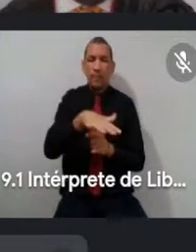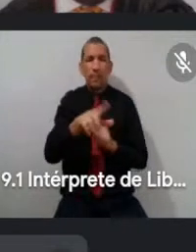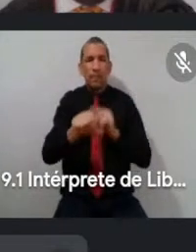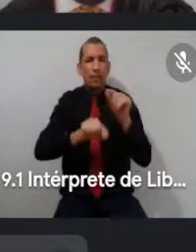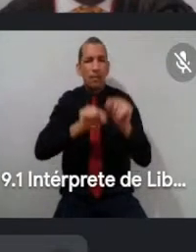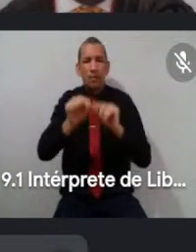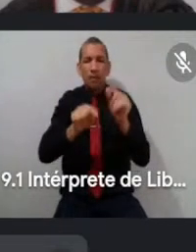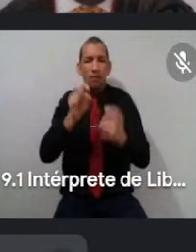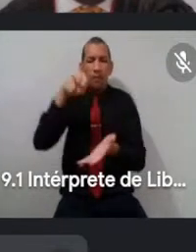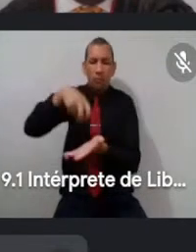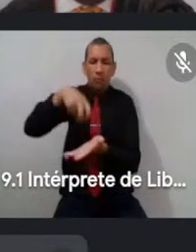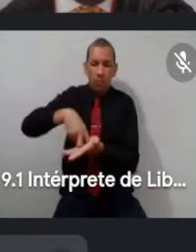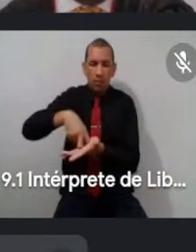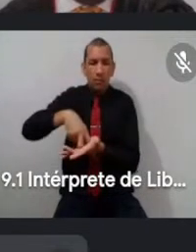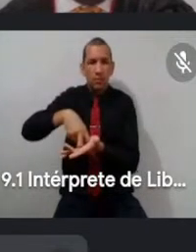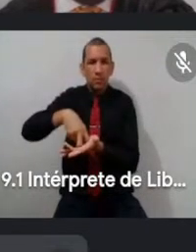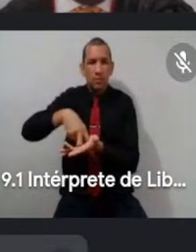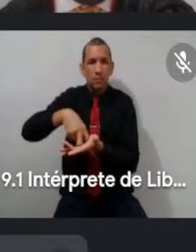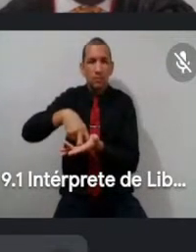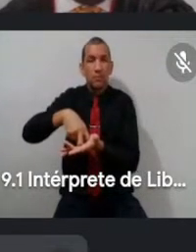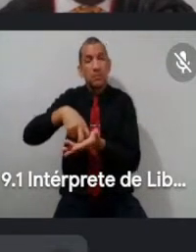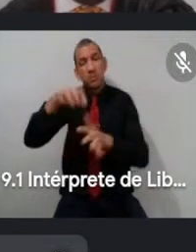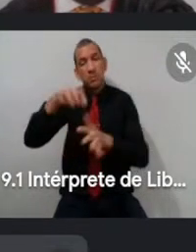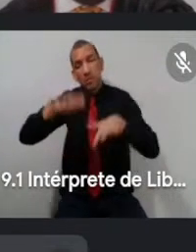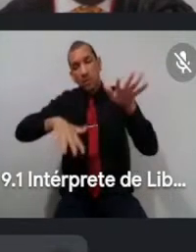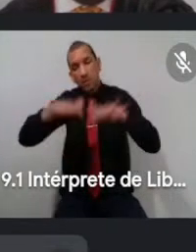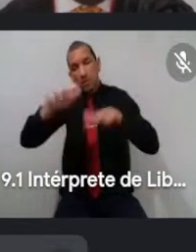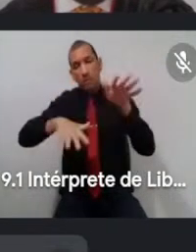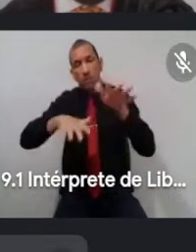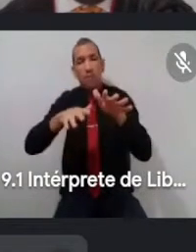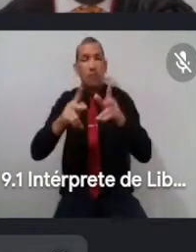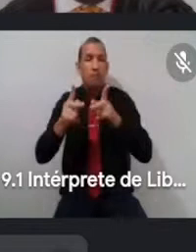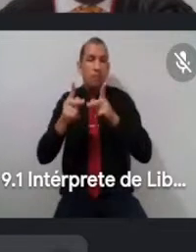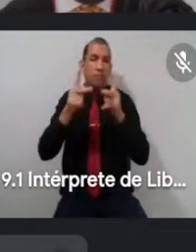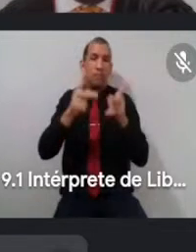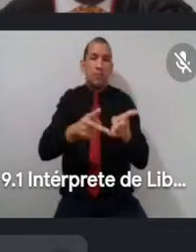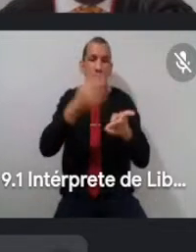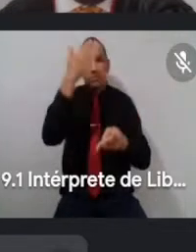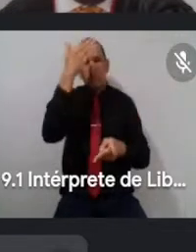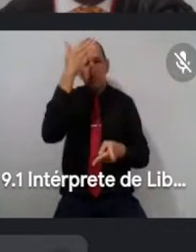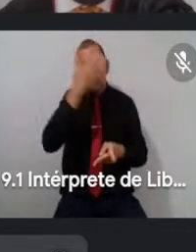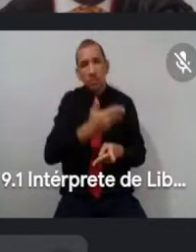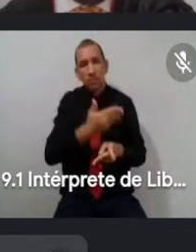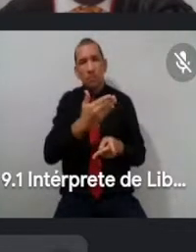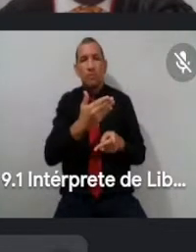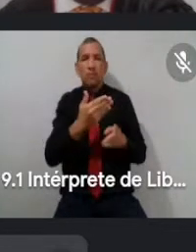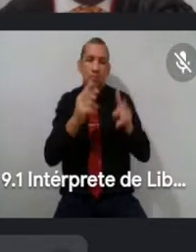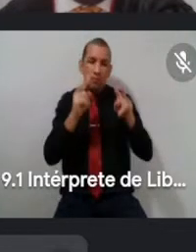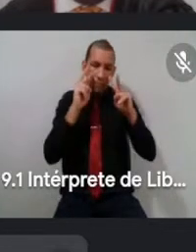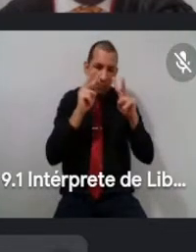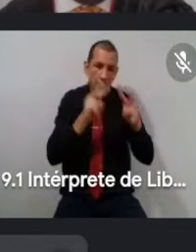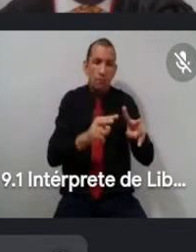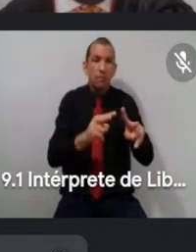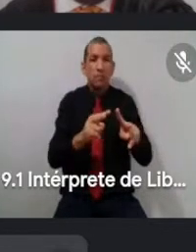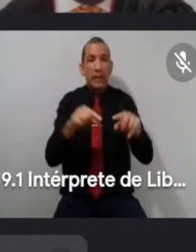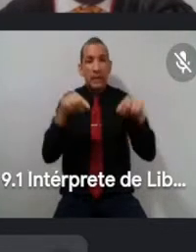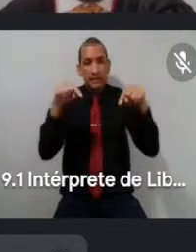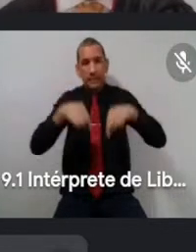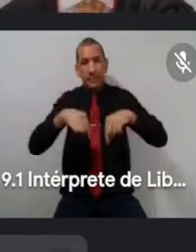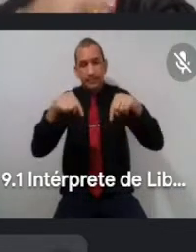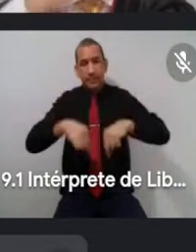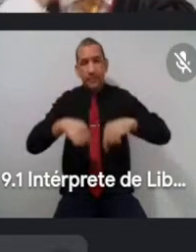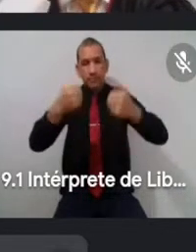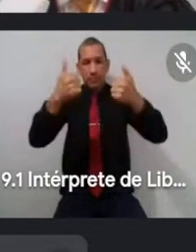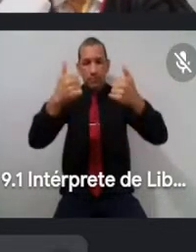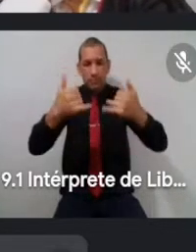a sentença talvez não visitou a prova com a ótica de vida para o presente caso